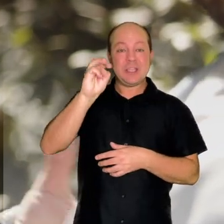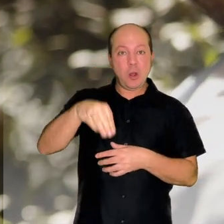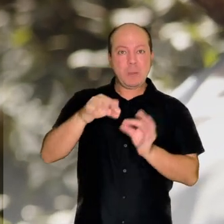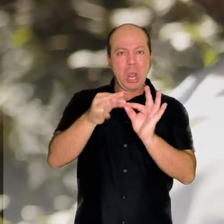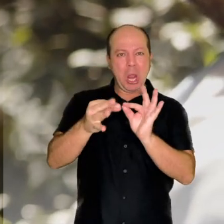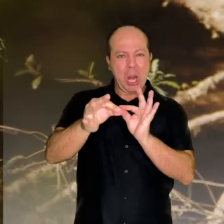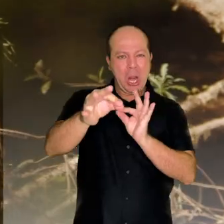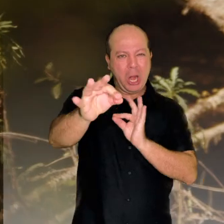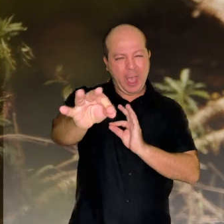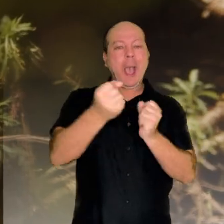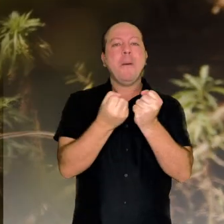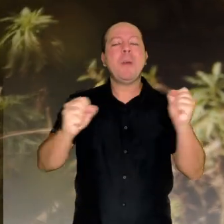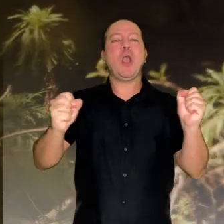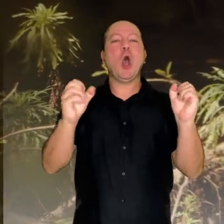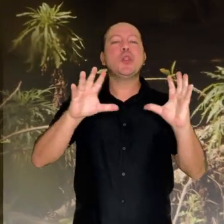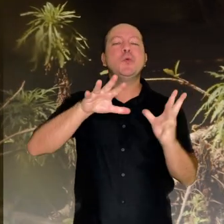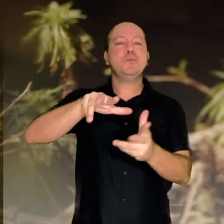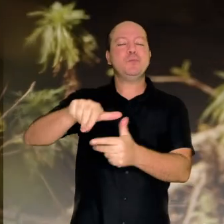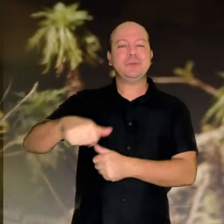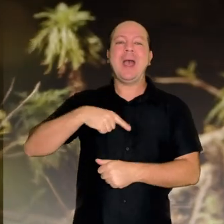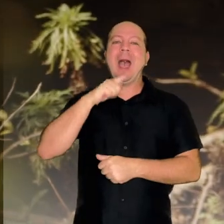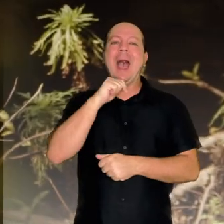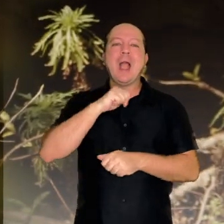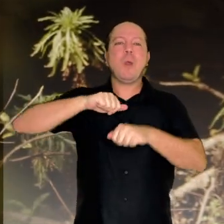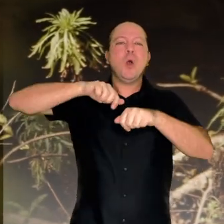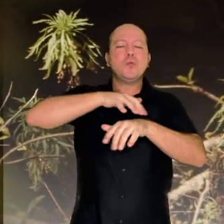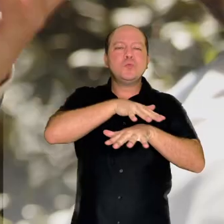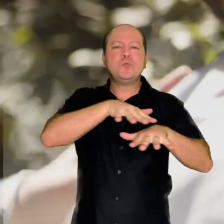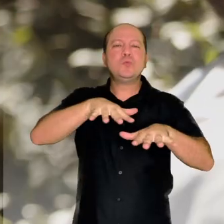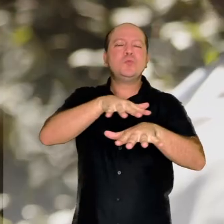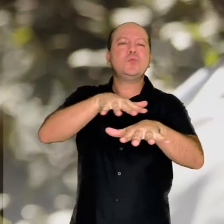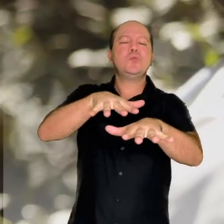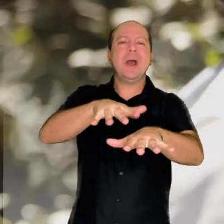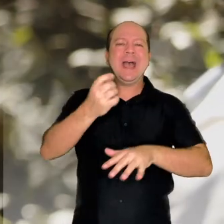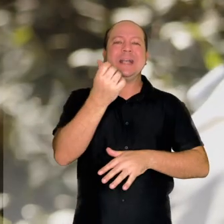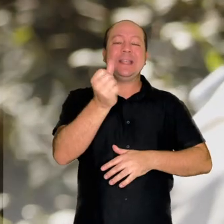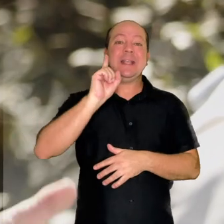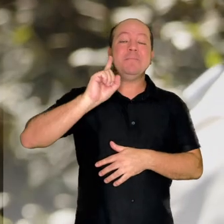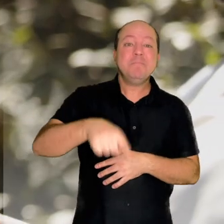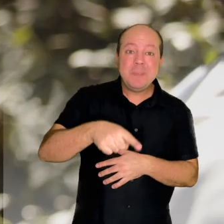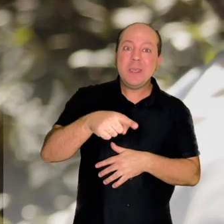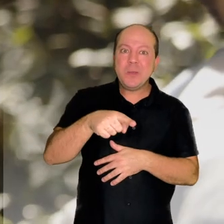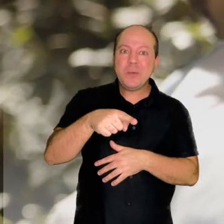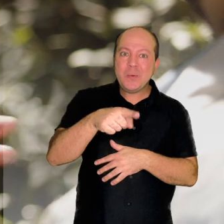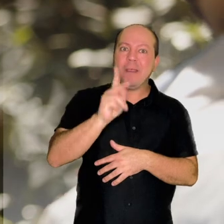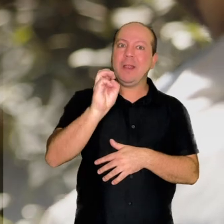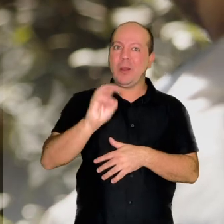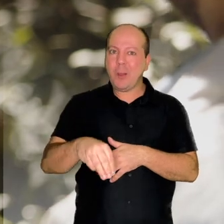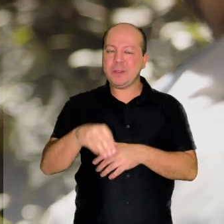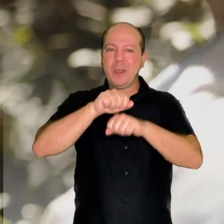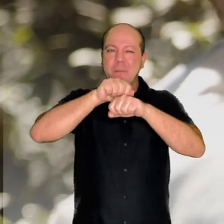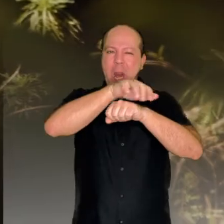de extensão, então ele é o maior do mundo, onde nossas águas percorrem aproximadamente uns 6.600 quilômetros até